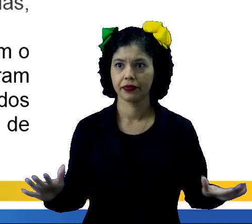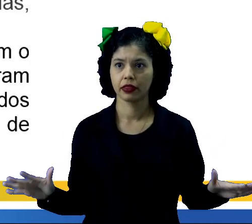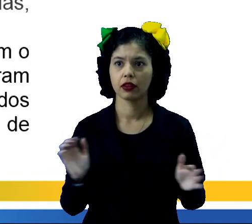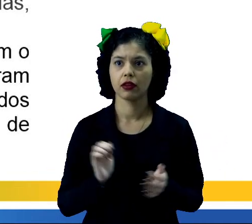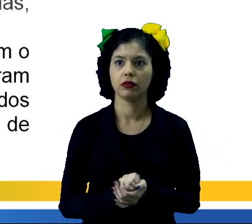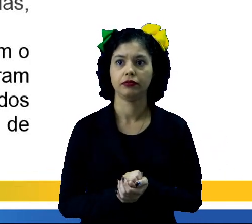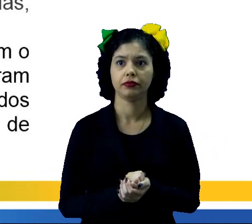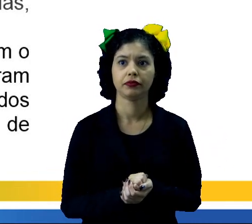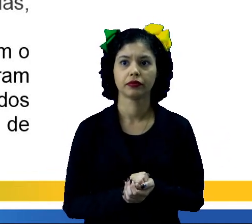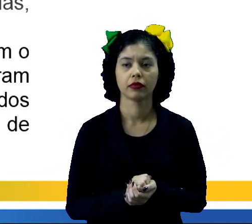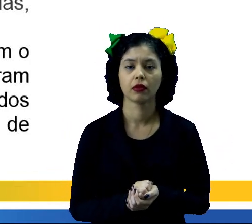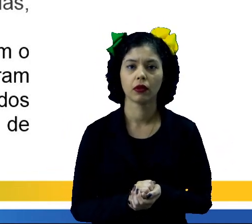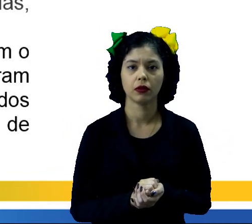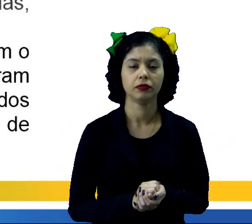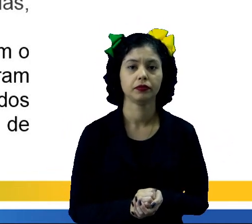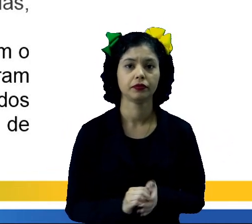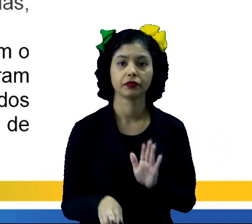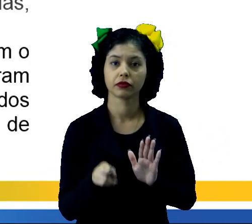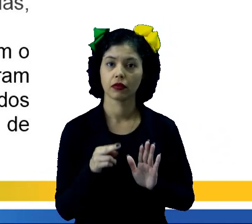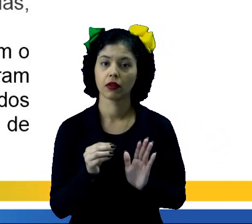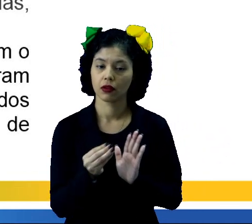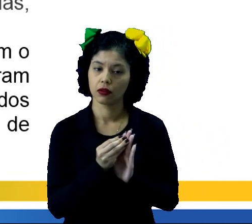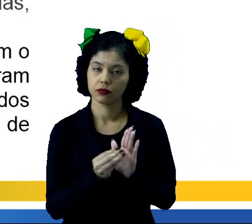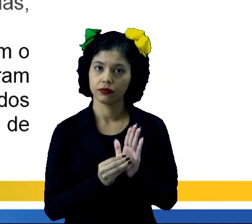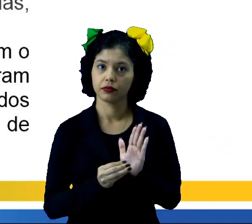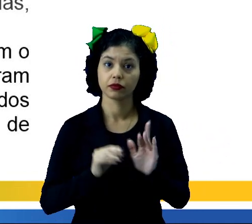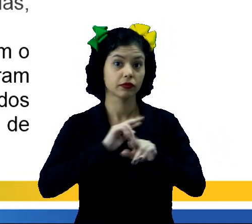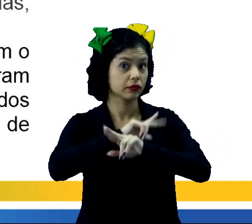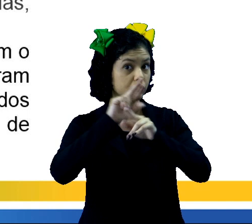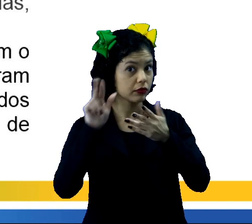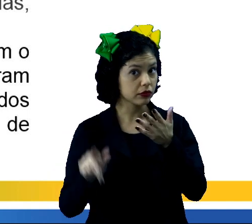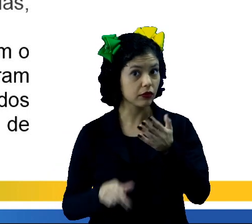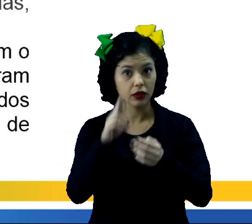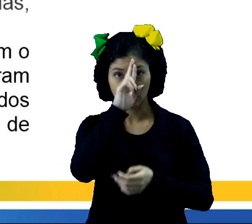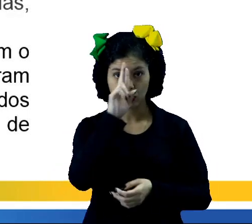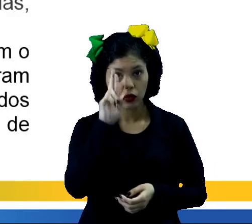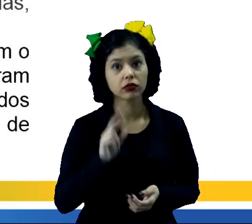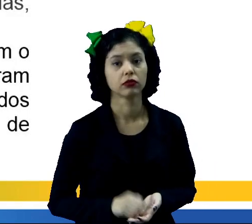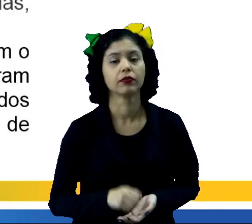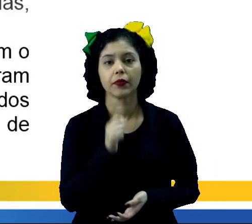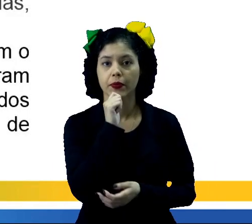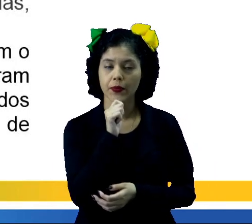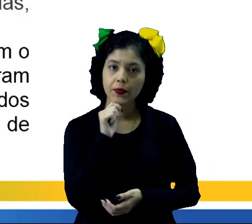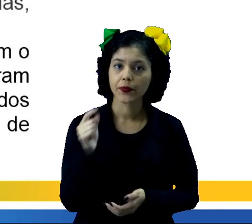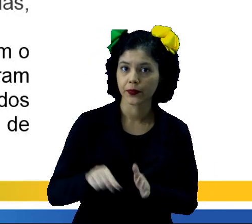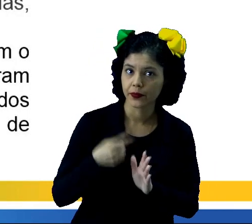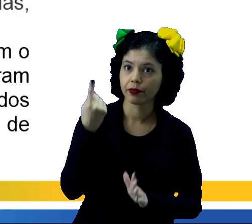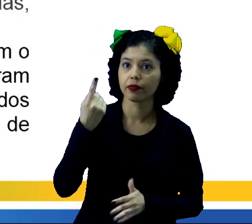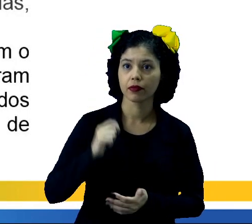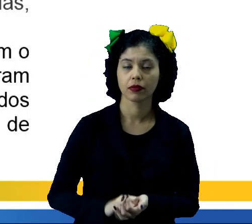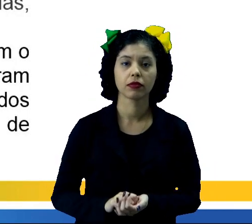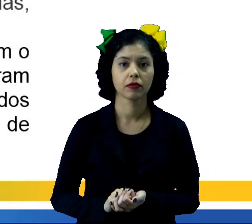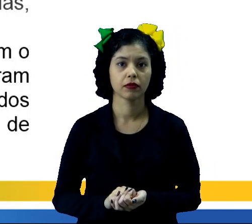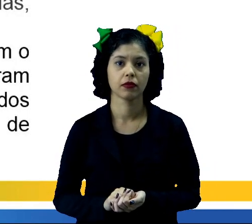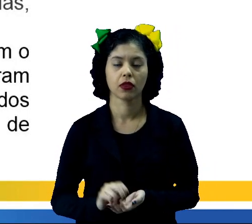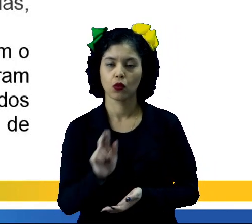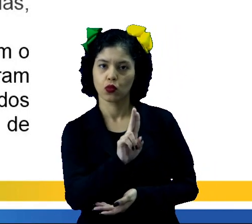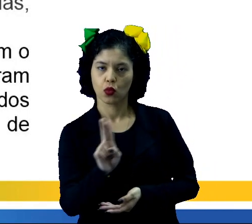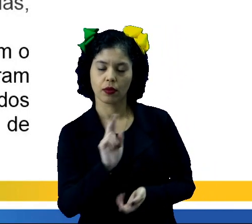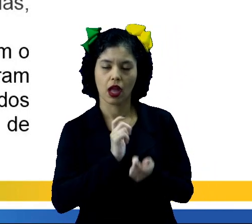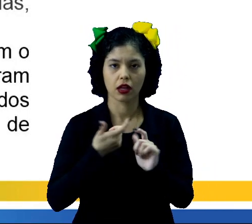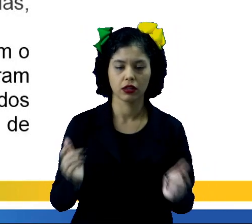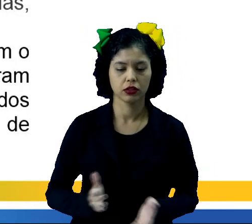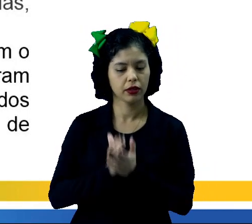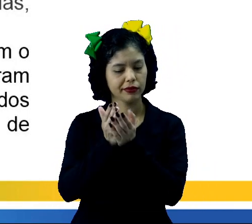O eurocentrismo, ele é o fator centralizador de diversos momentos na história. Um deles, né, é o das chamadas